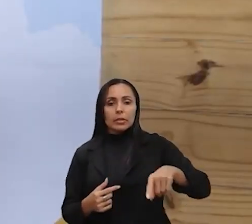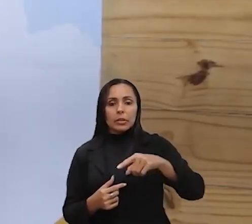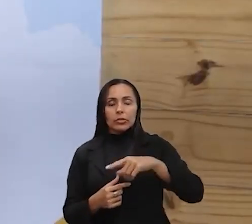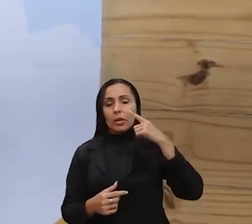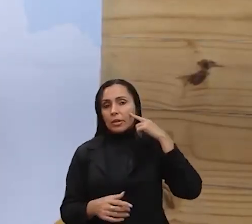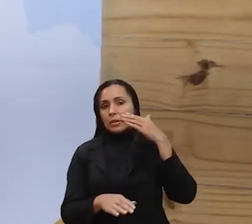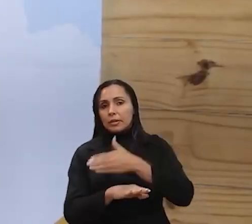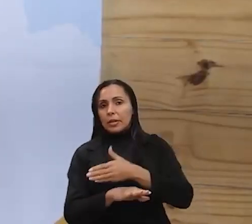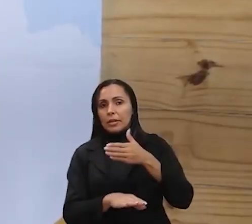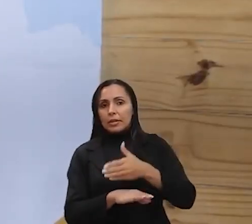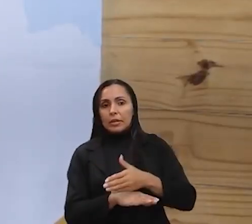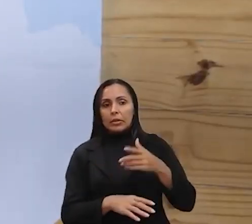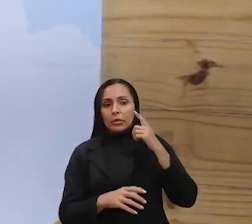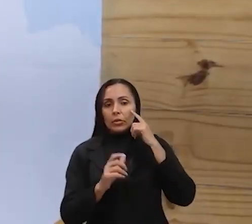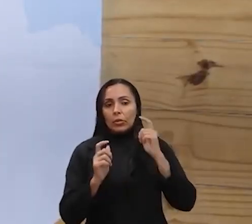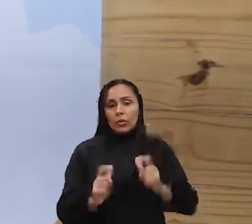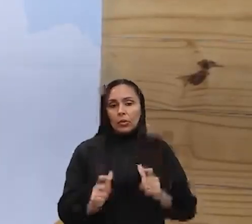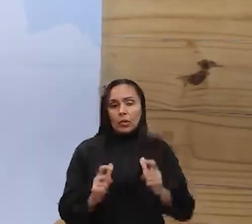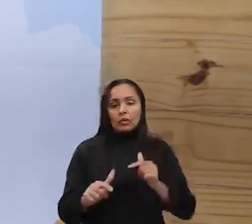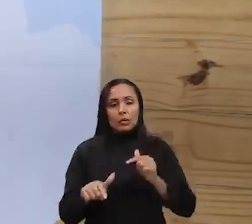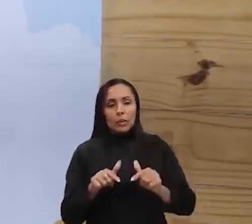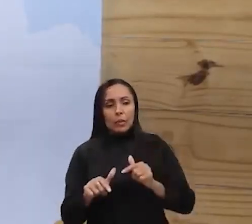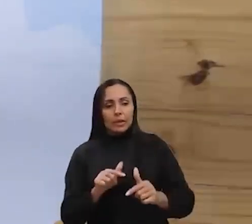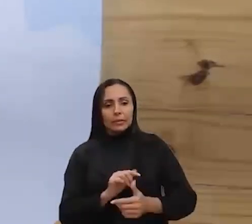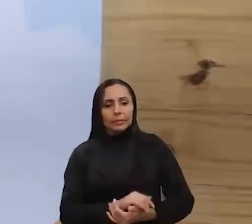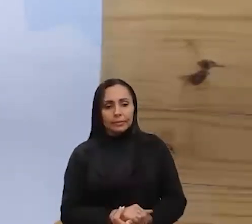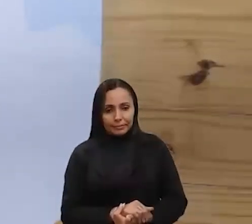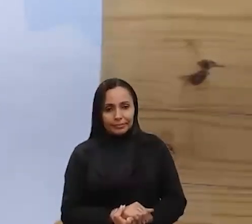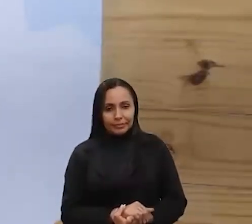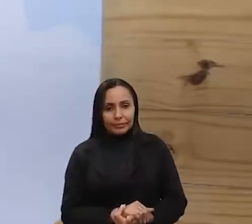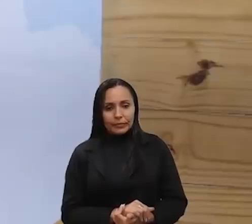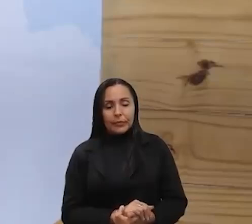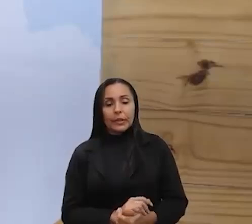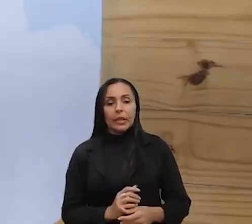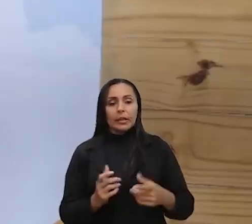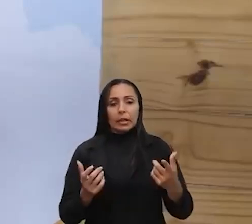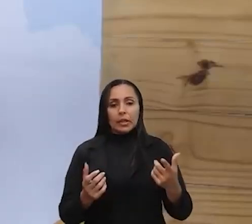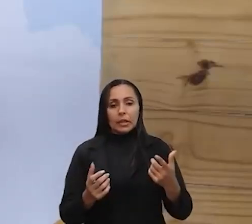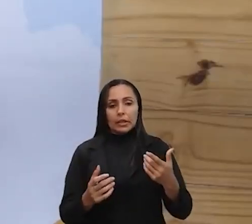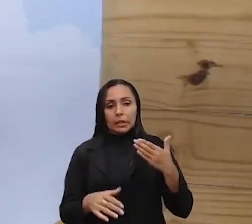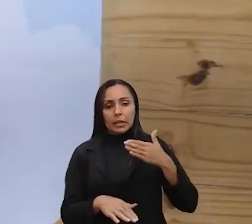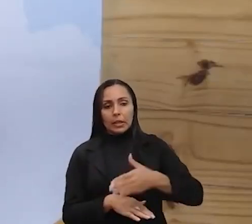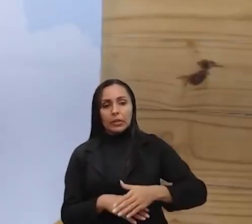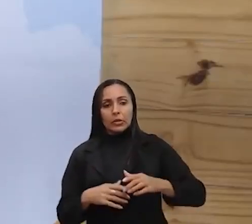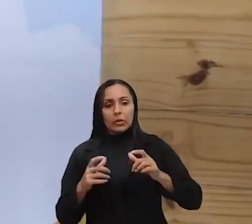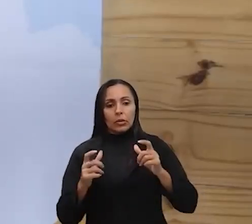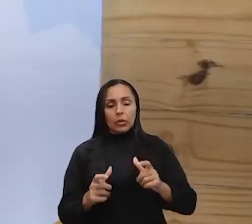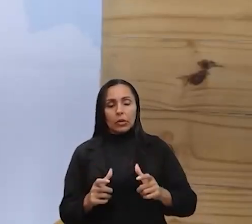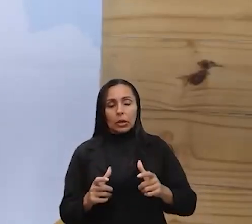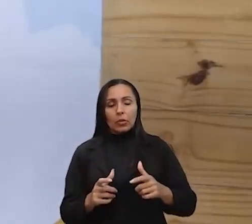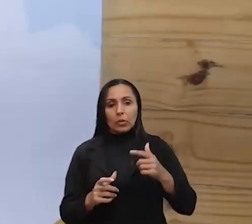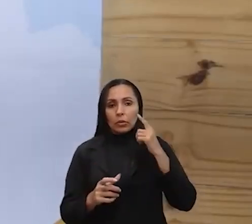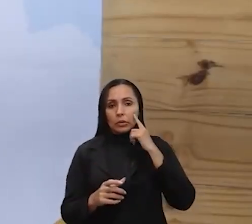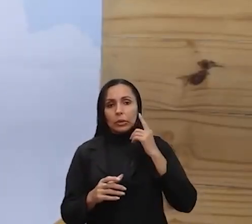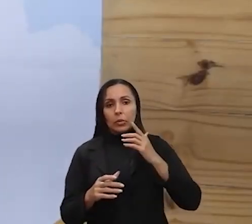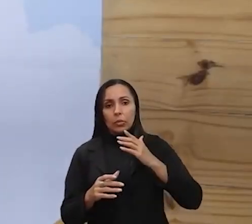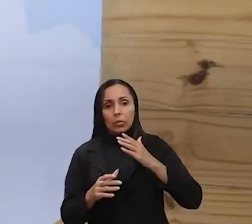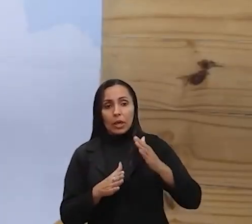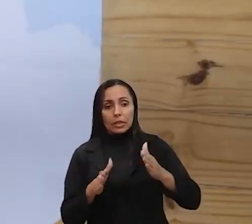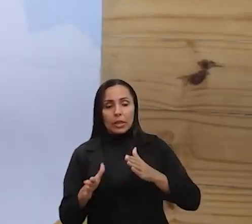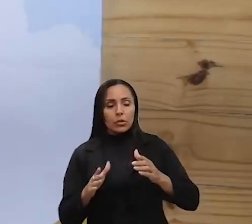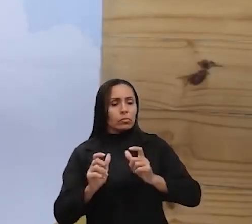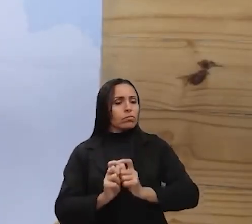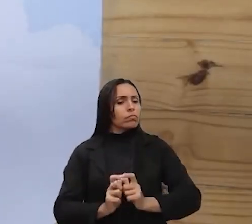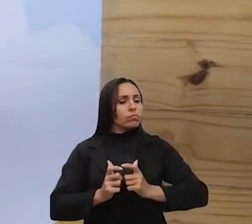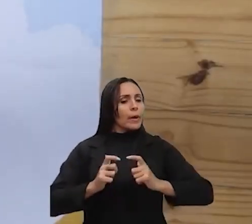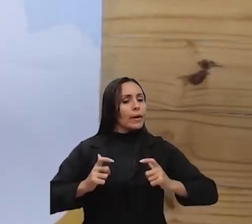inserido dentro do local em que ele está trabalhando, dentro do local onde o acesso é amplo